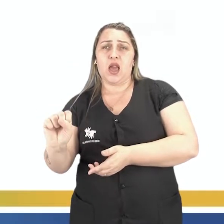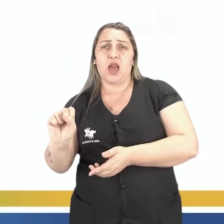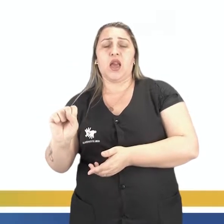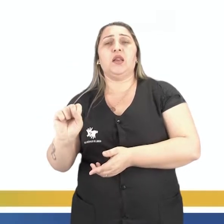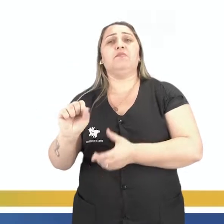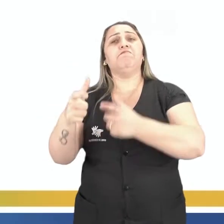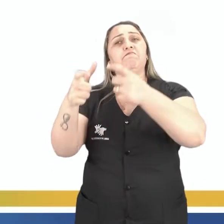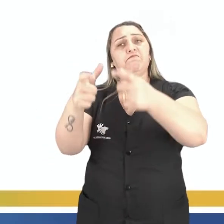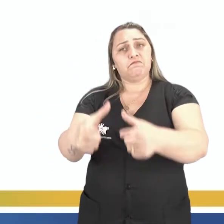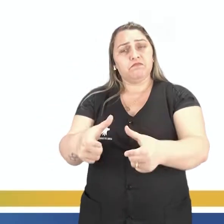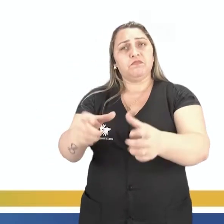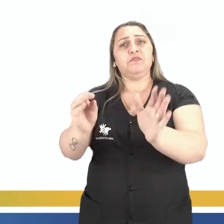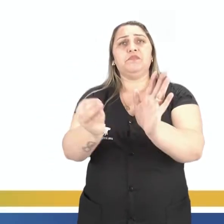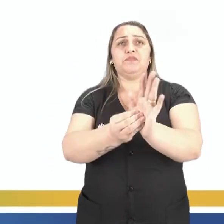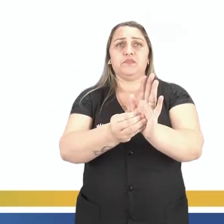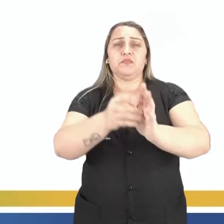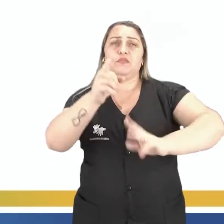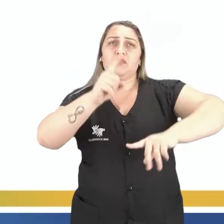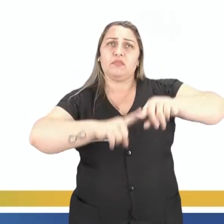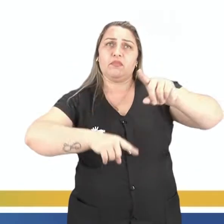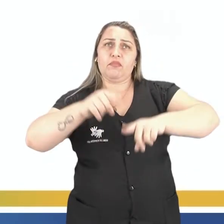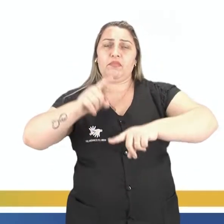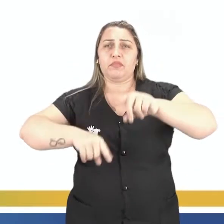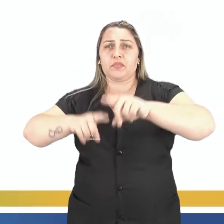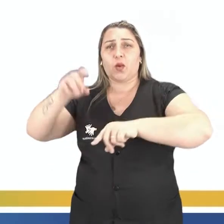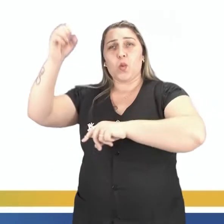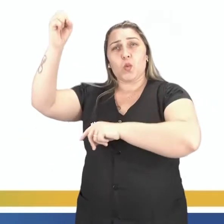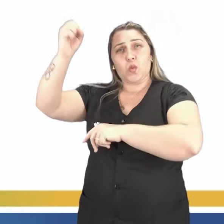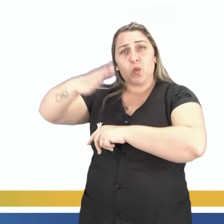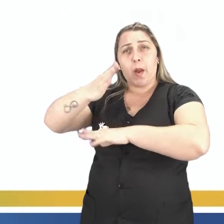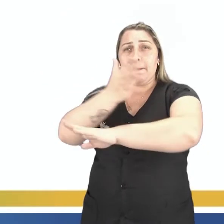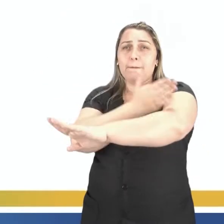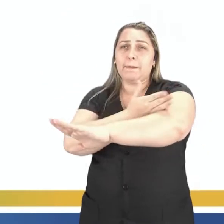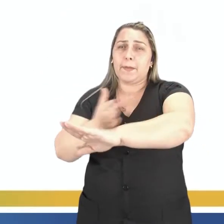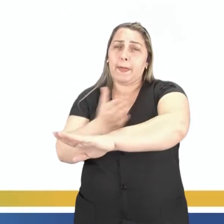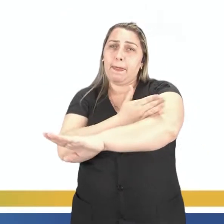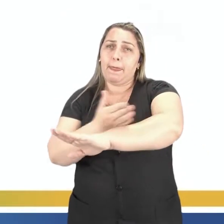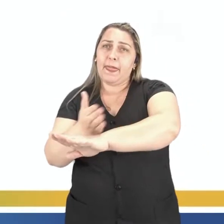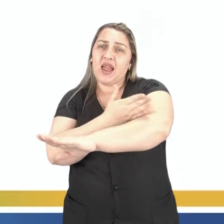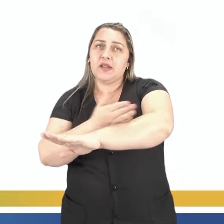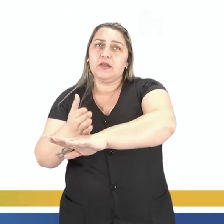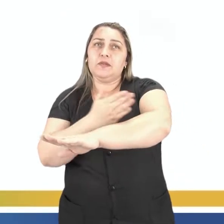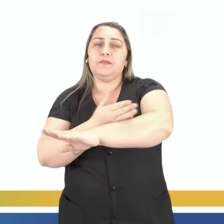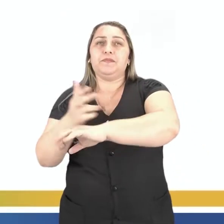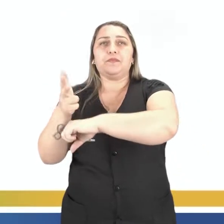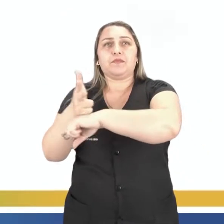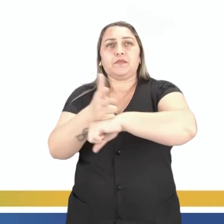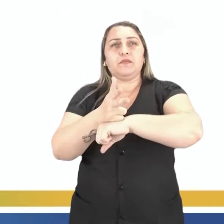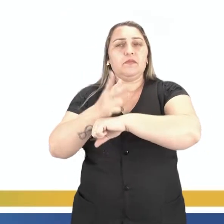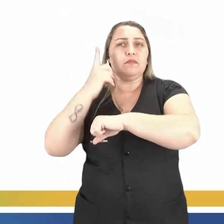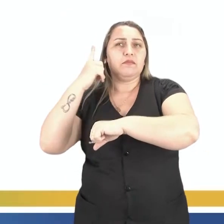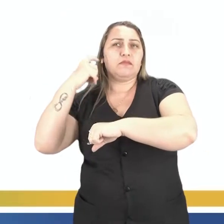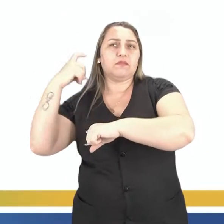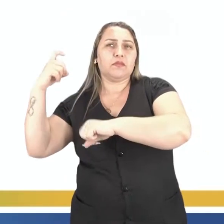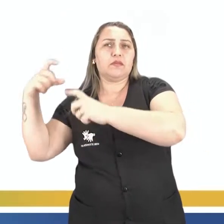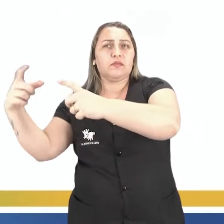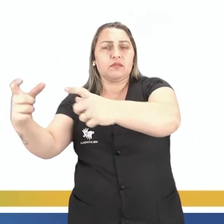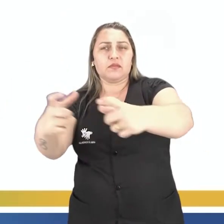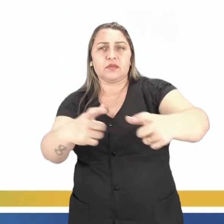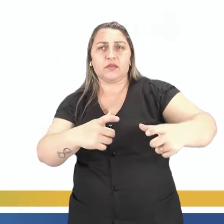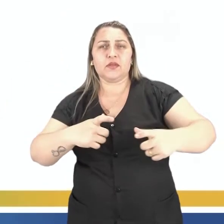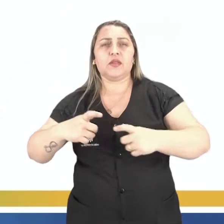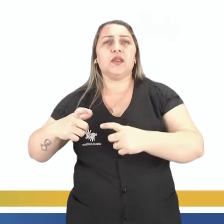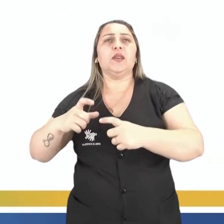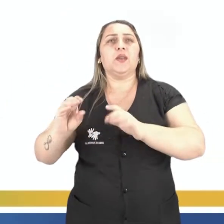instalada especificamente de material translúcido, né, branco, e com a gravação de ruídos ambiente, em